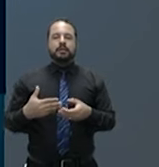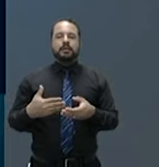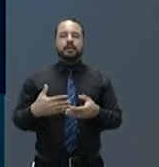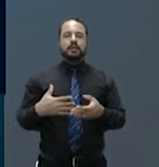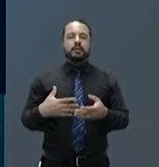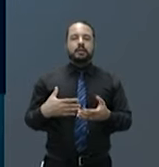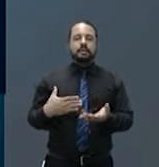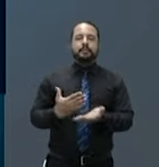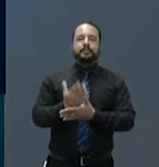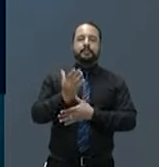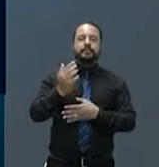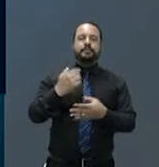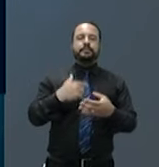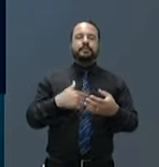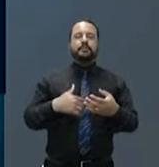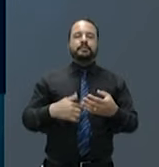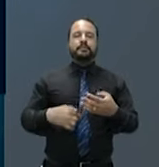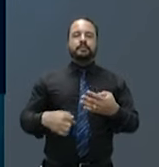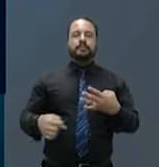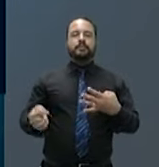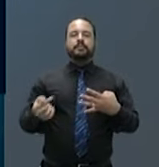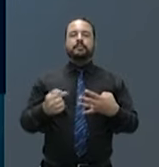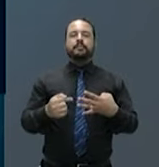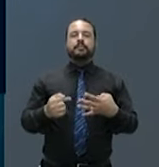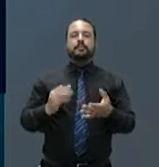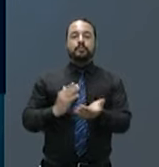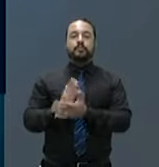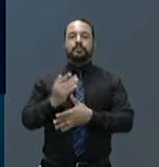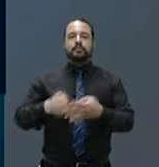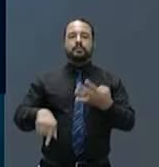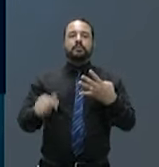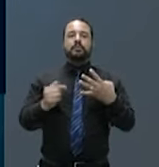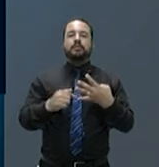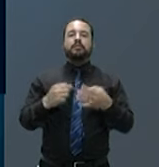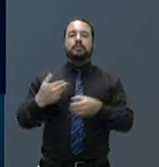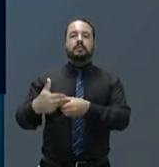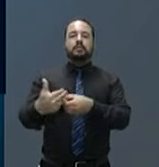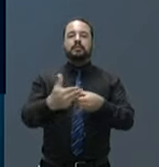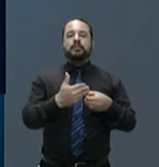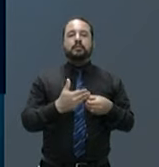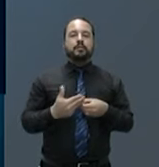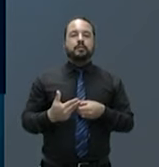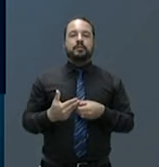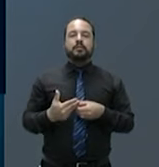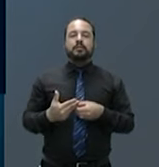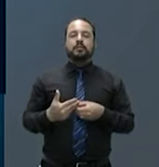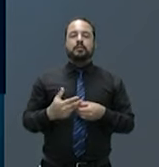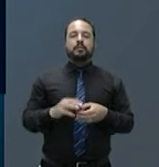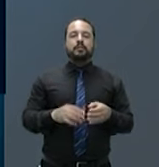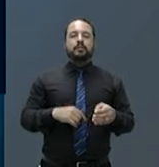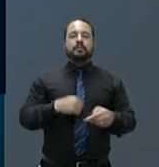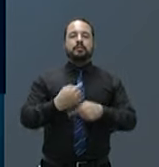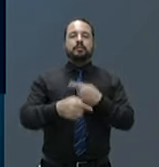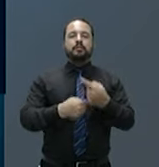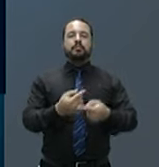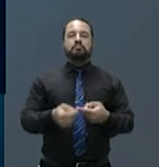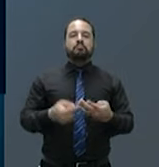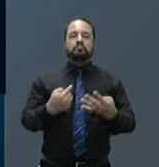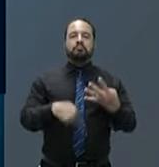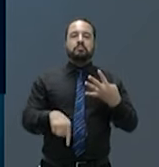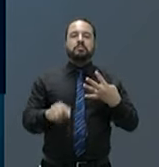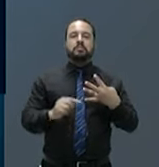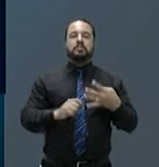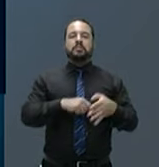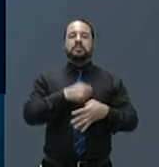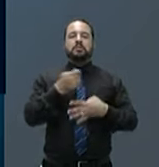pela qual o precedente é aplicado. Nesse caso, o município sustenta que a aplicação sumária, da maneira como ocorreu, sem um juízo de